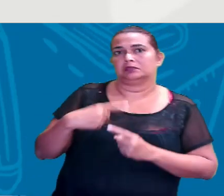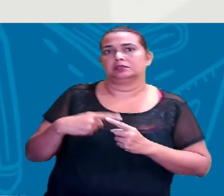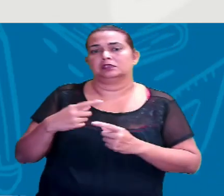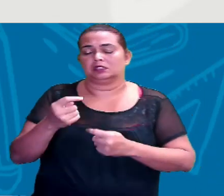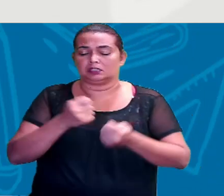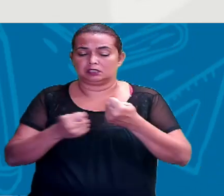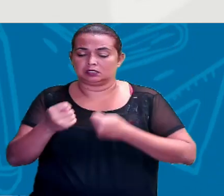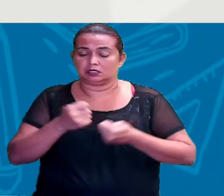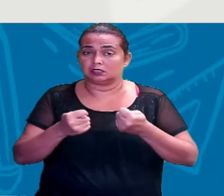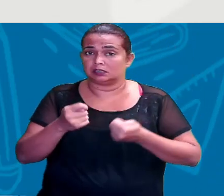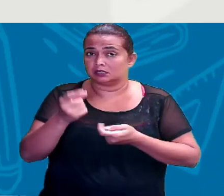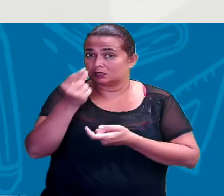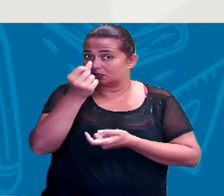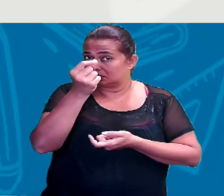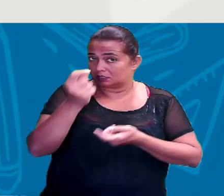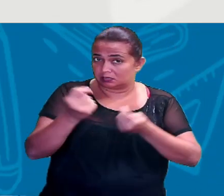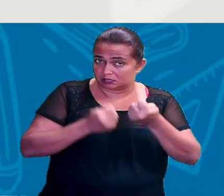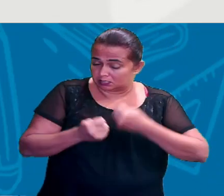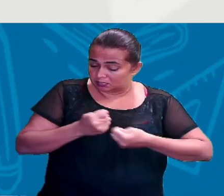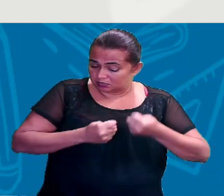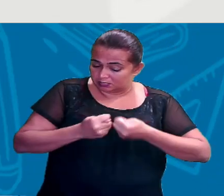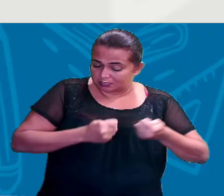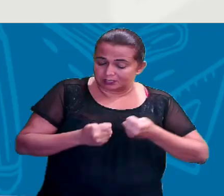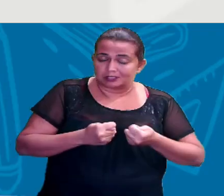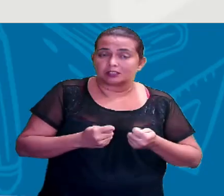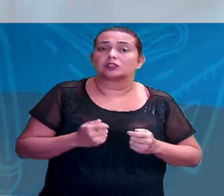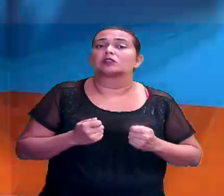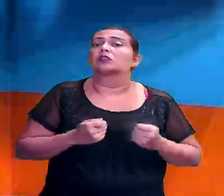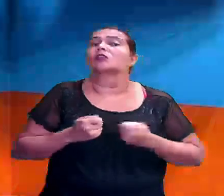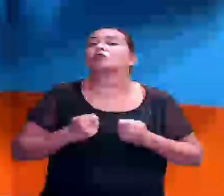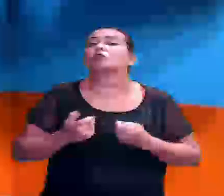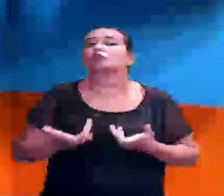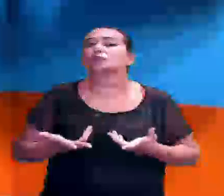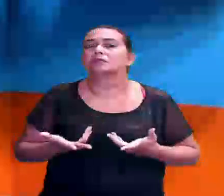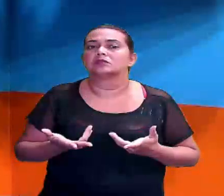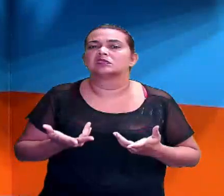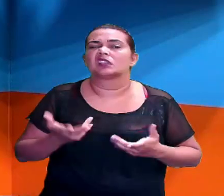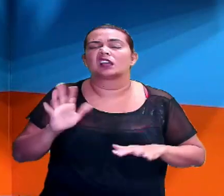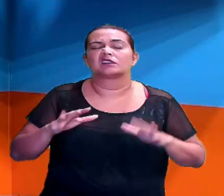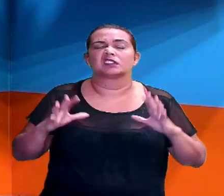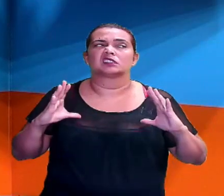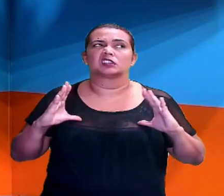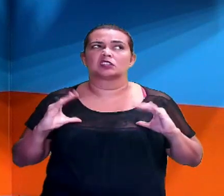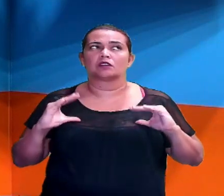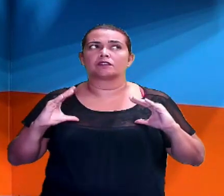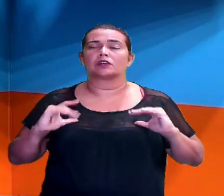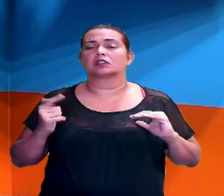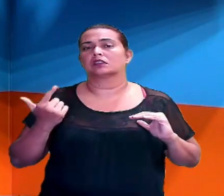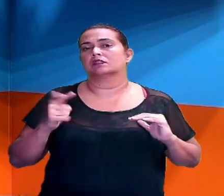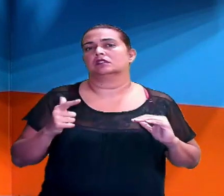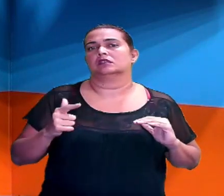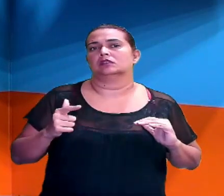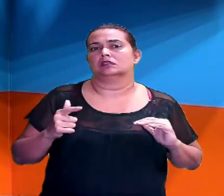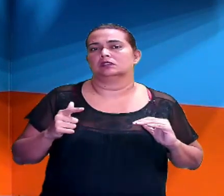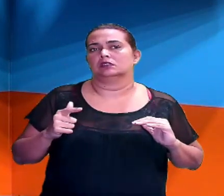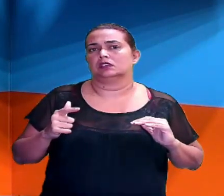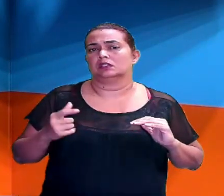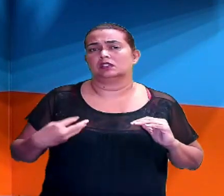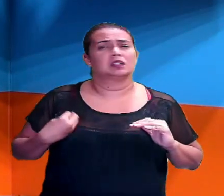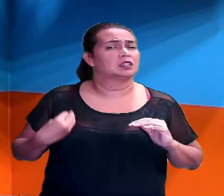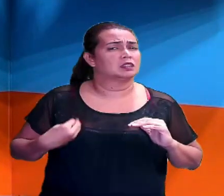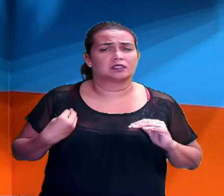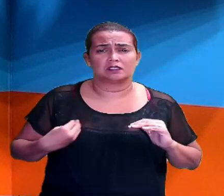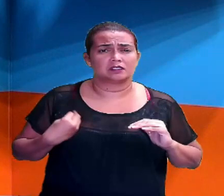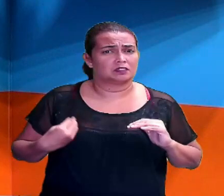se você se sente numa situação de que você não está mais confortável, você não tem uma condição de